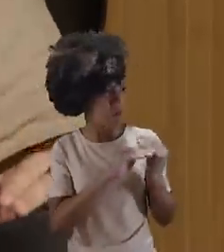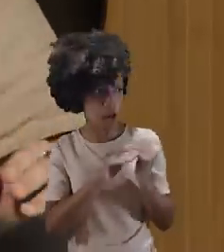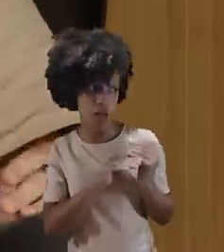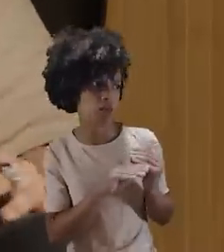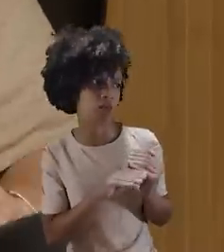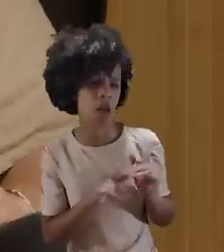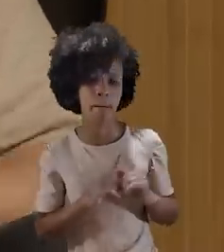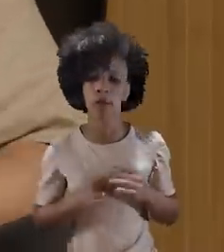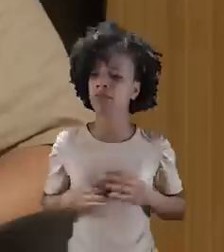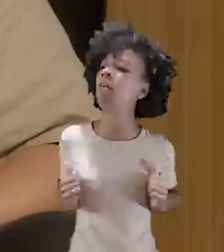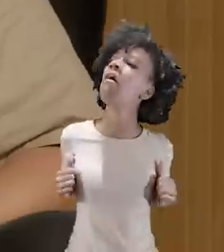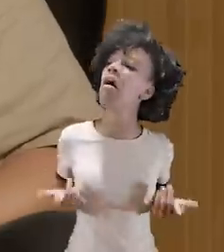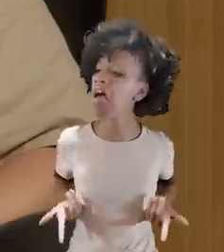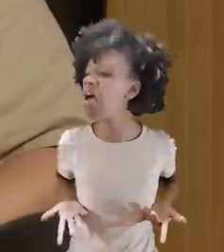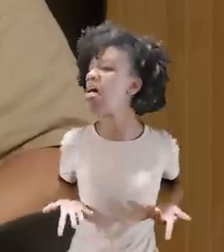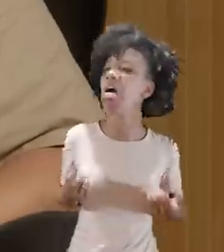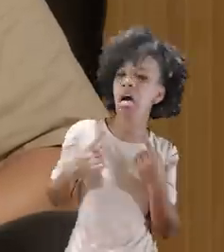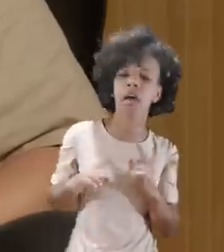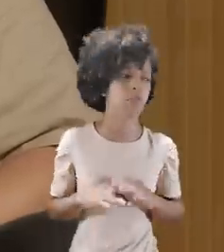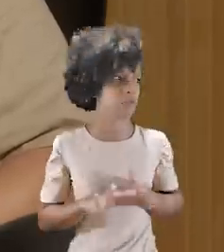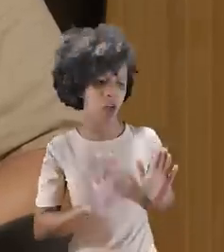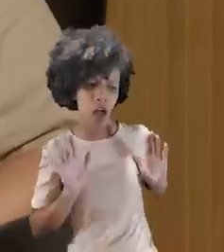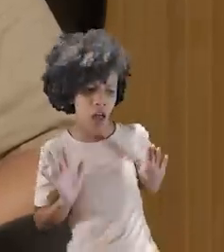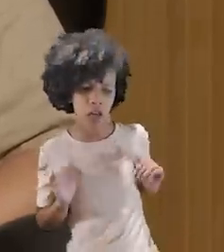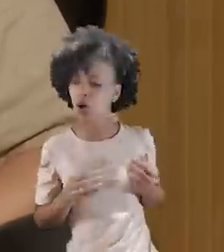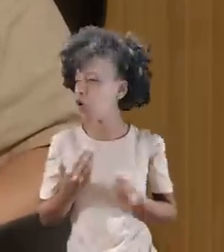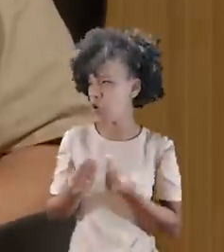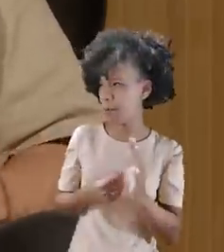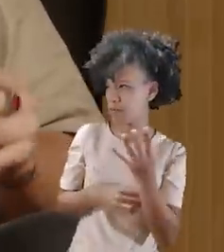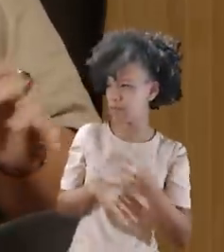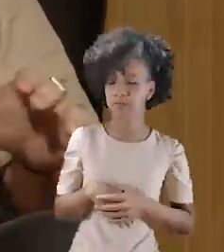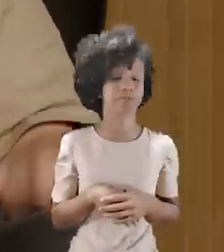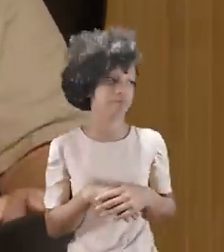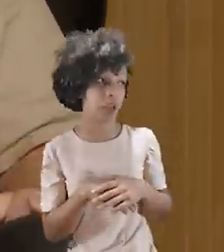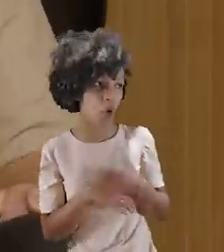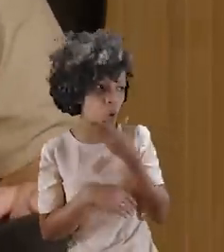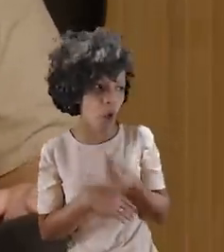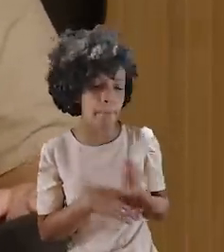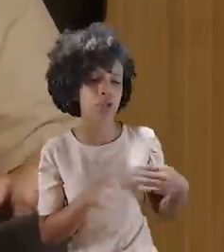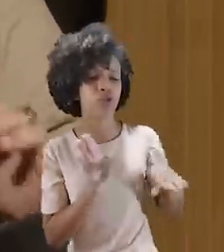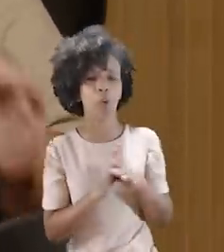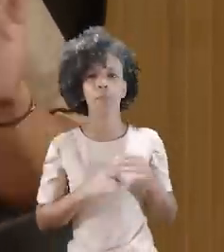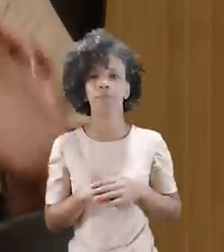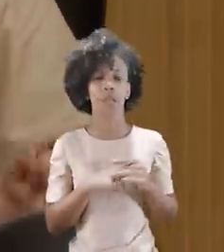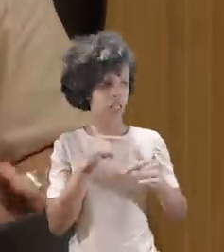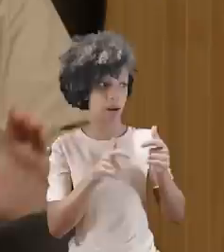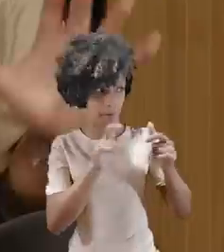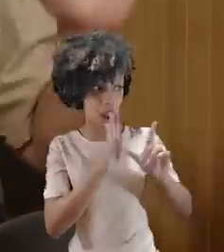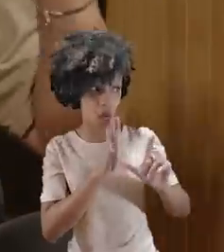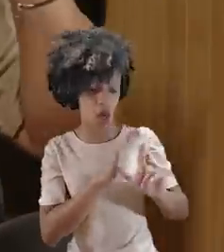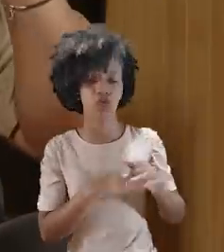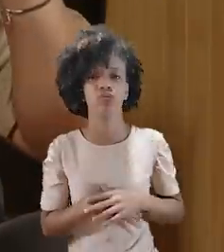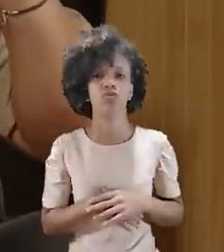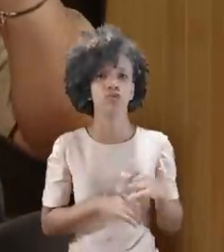todo mundo igual o cara falou que ela chegar folgado pai pra cima de mim é pouco ideia mas como que foi como é que tá chegou já chegou eu trabalhava